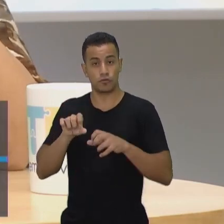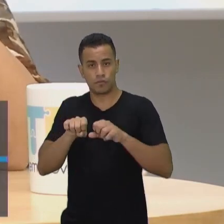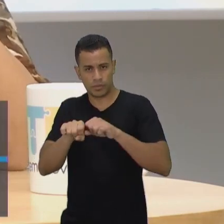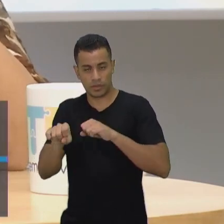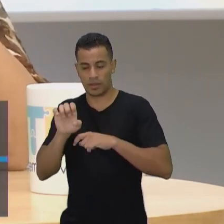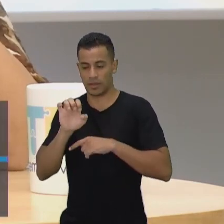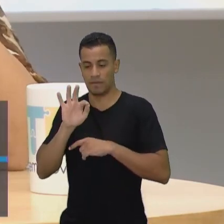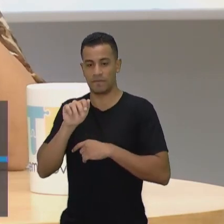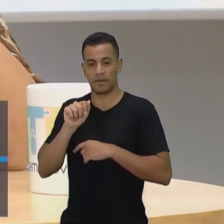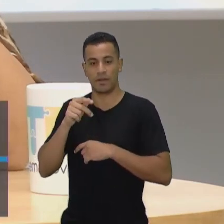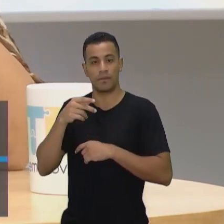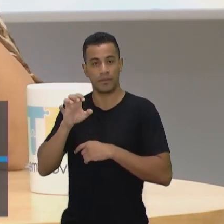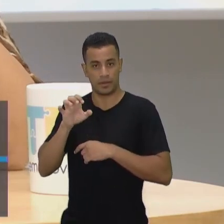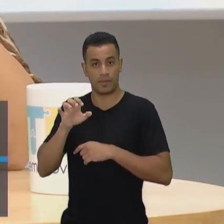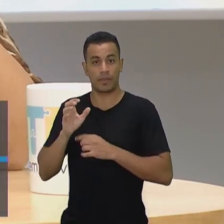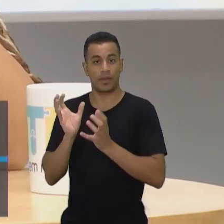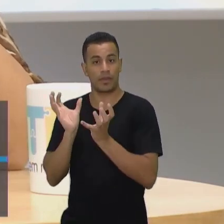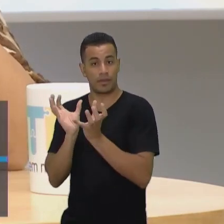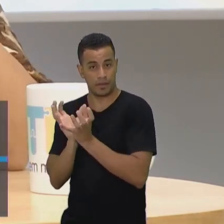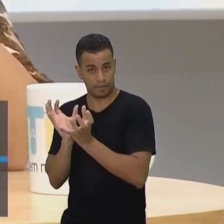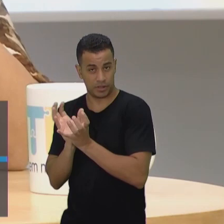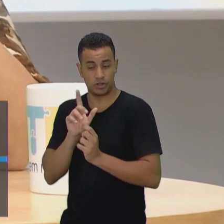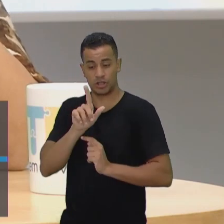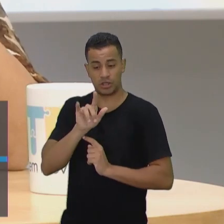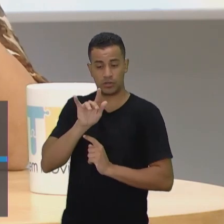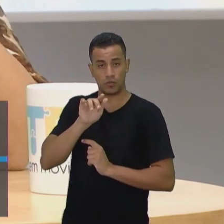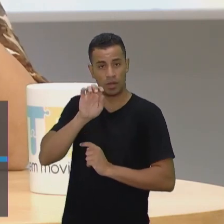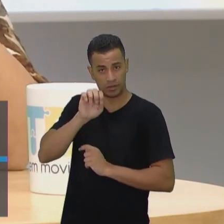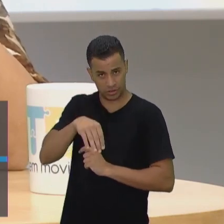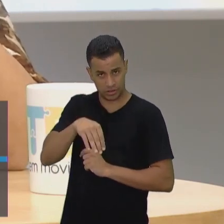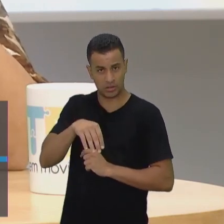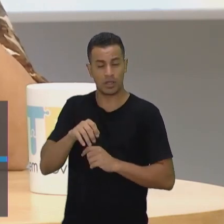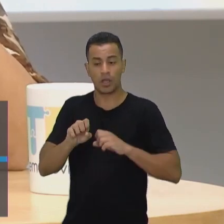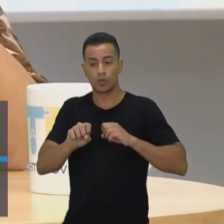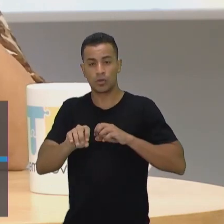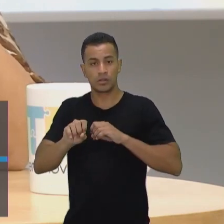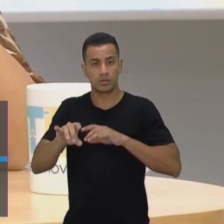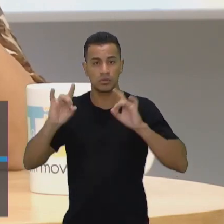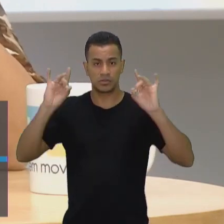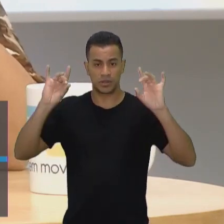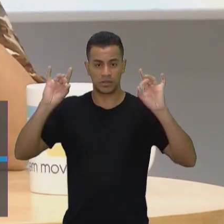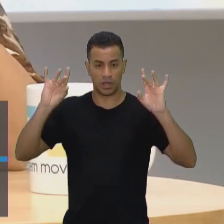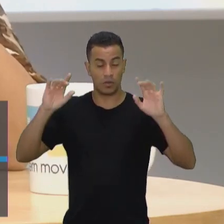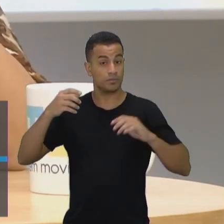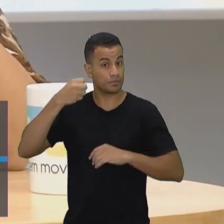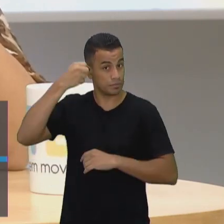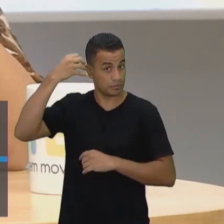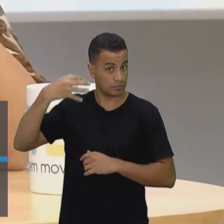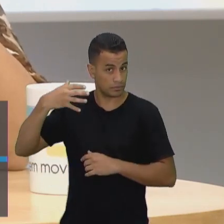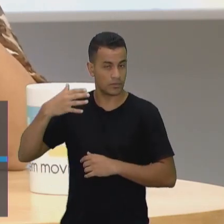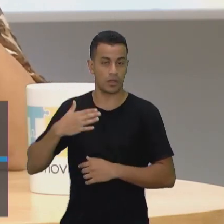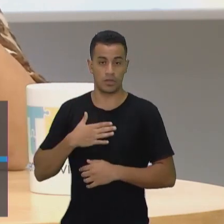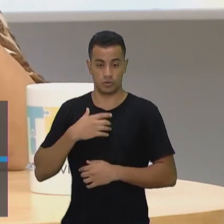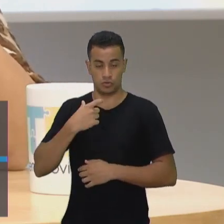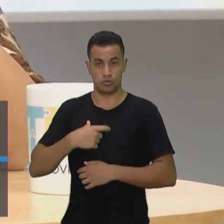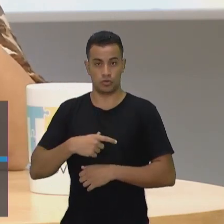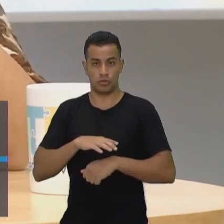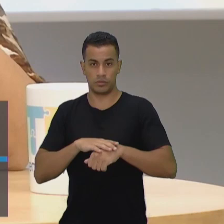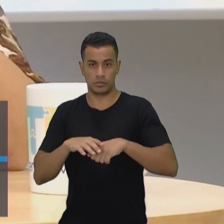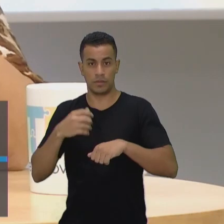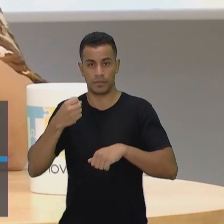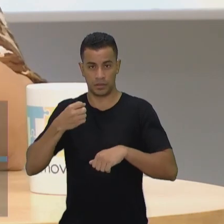De linguagens e de educação especial. Vou fazer minha autodescrição. Eu sou uma mulher branca, tenho cabelos loiros,